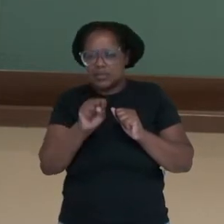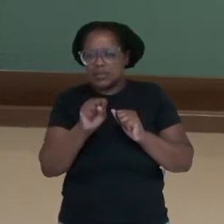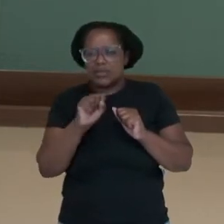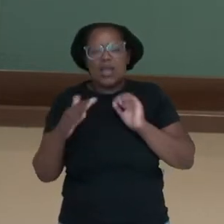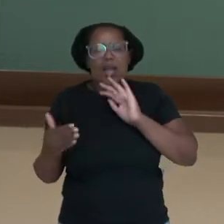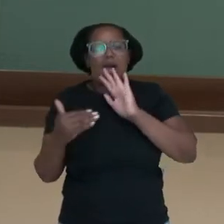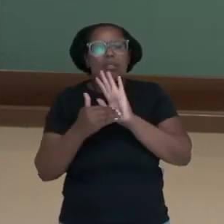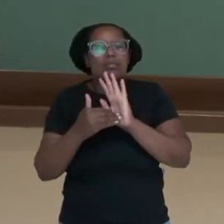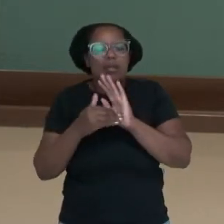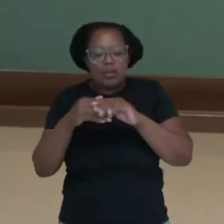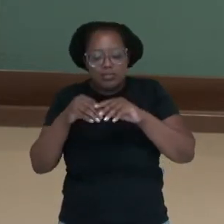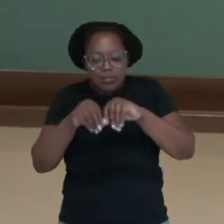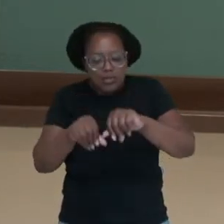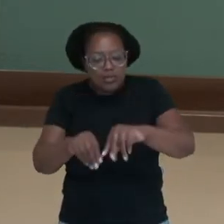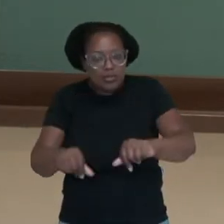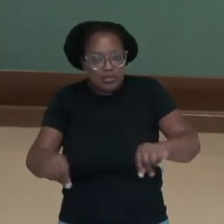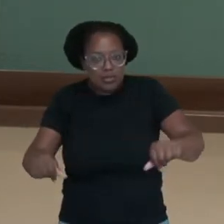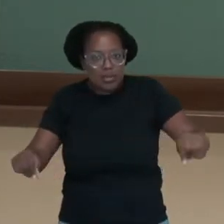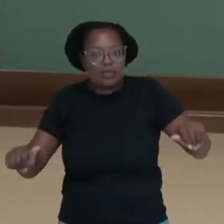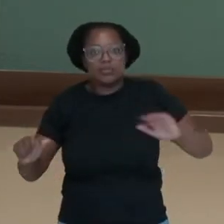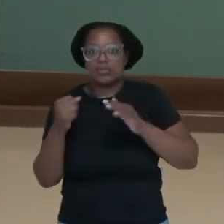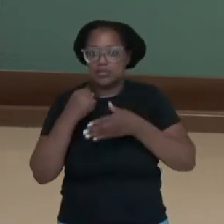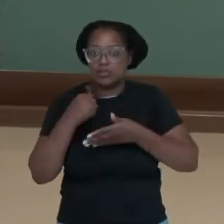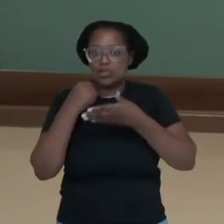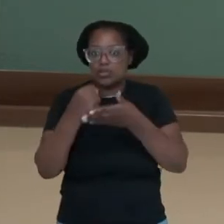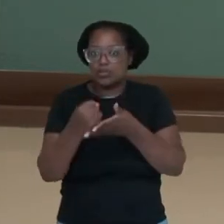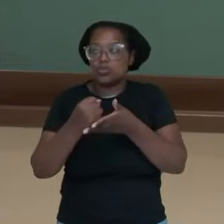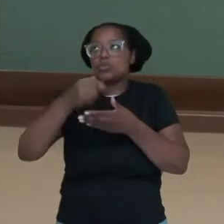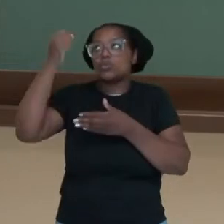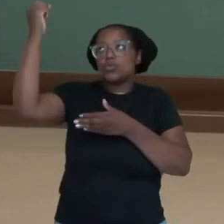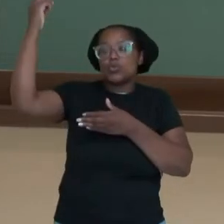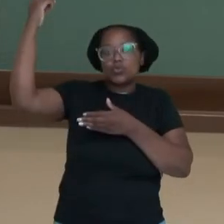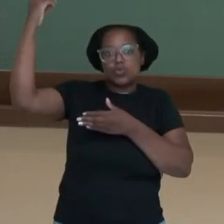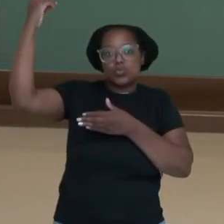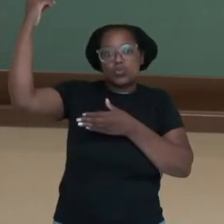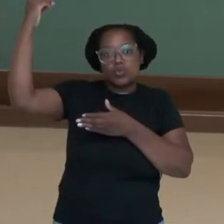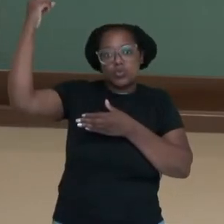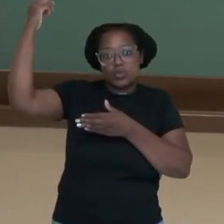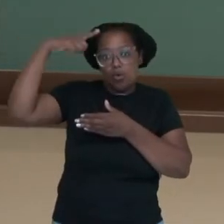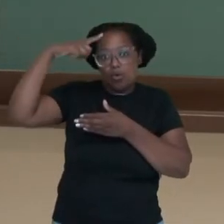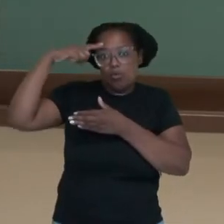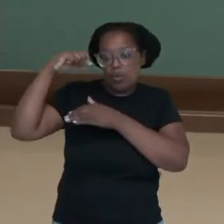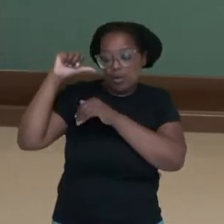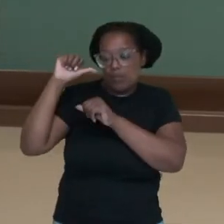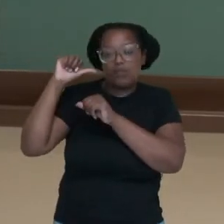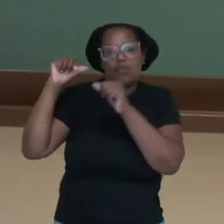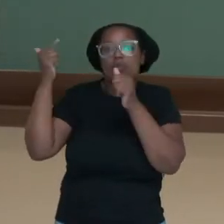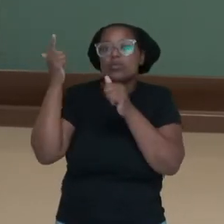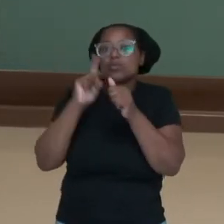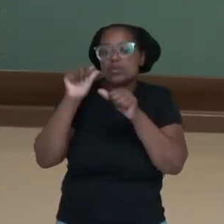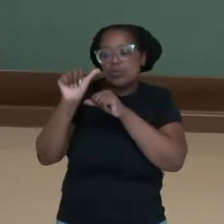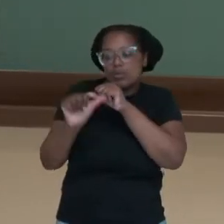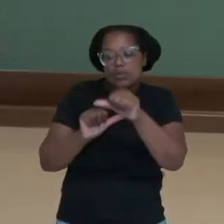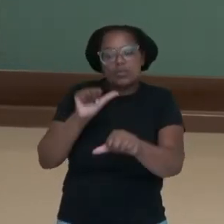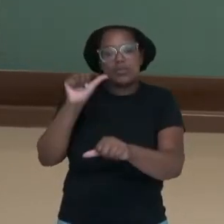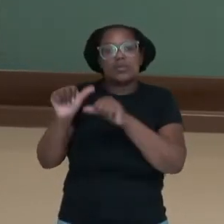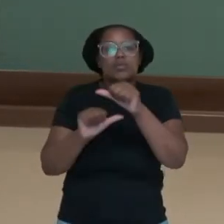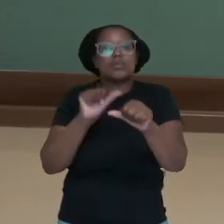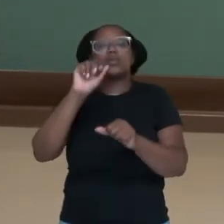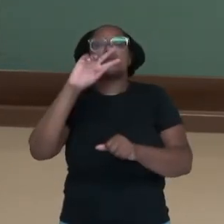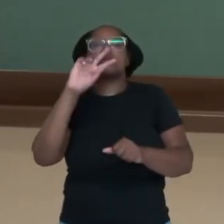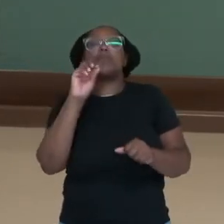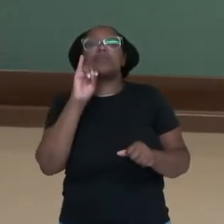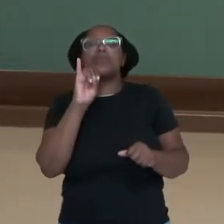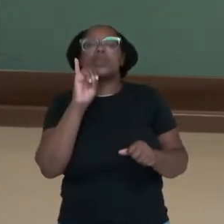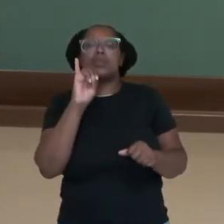matéria inorgânica. Com a ajuda da luminosidade do sol, vai ocorrer uma transformação em